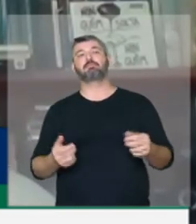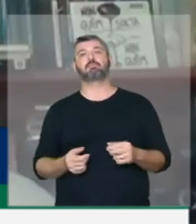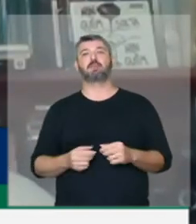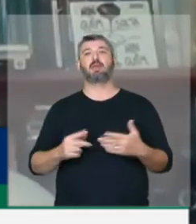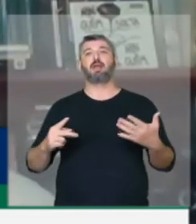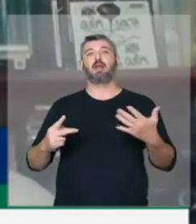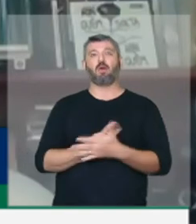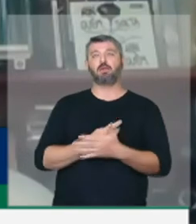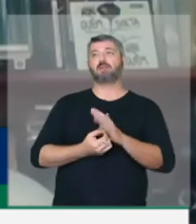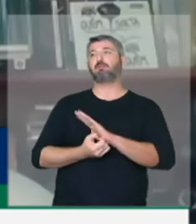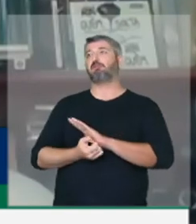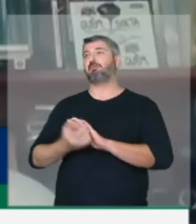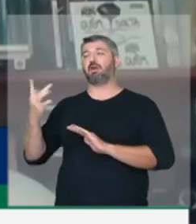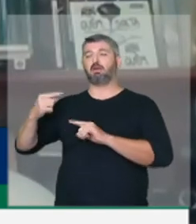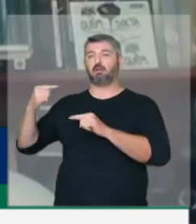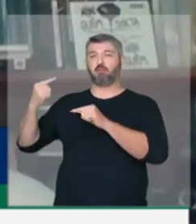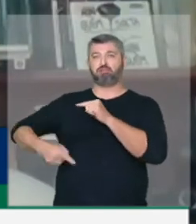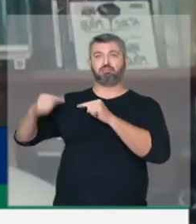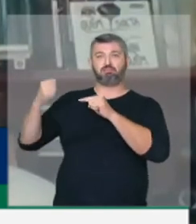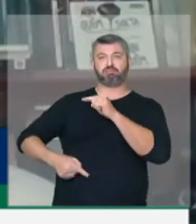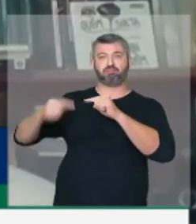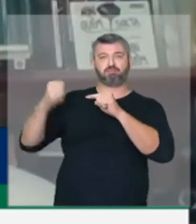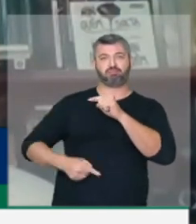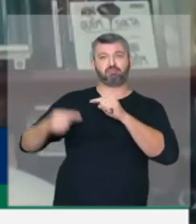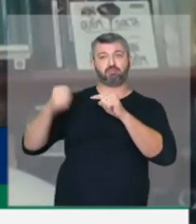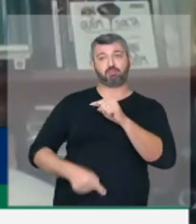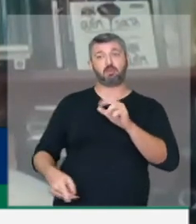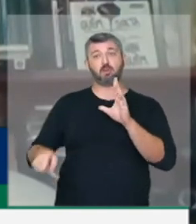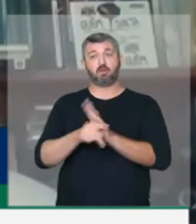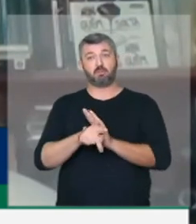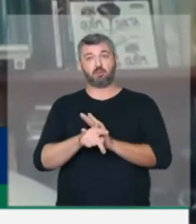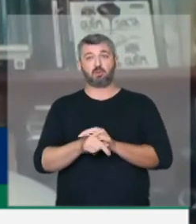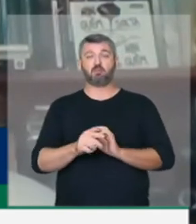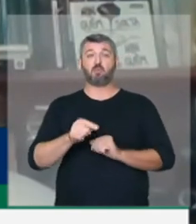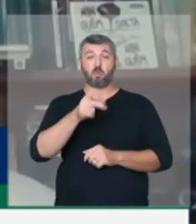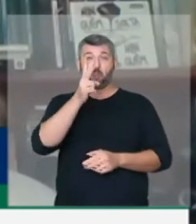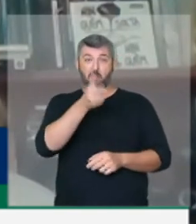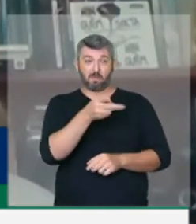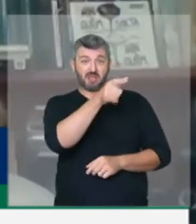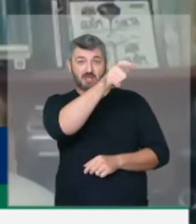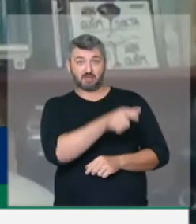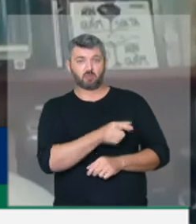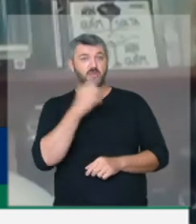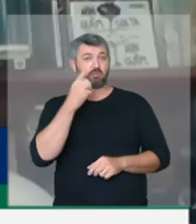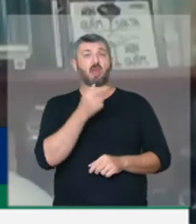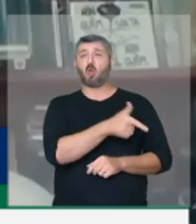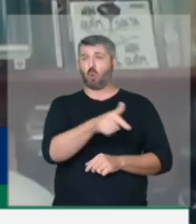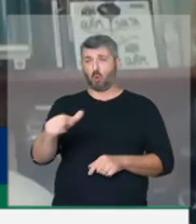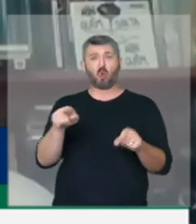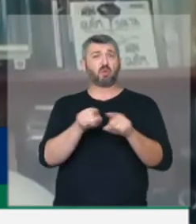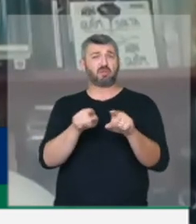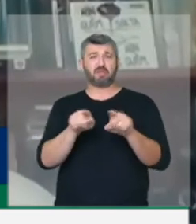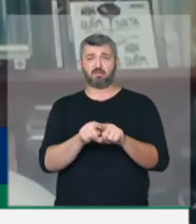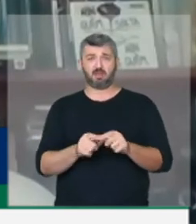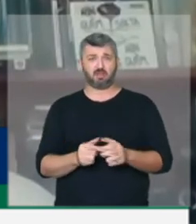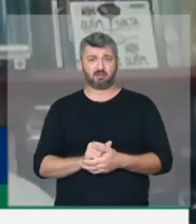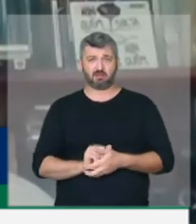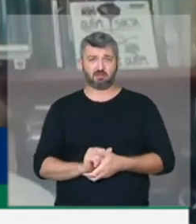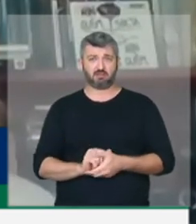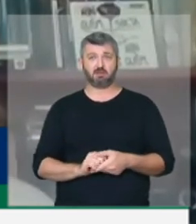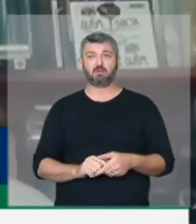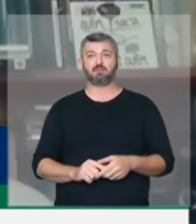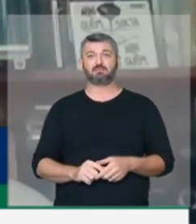reiteradas ações inadequadas por parte do parlamentar, e outros também assim têm agido.